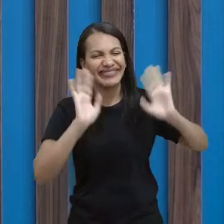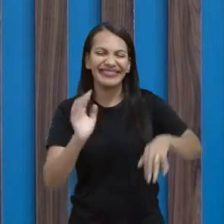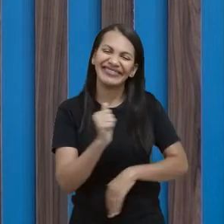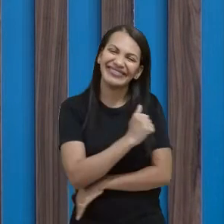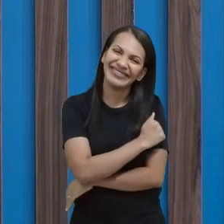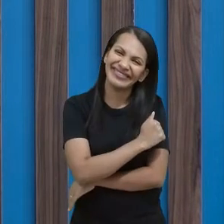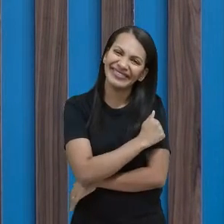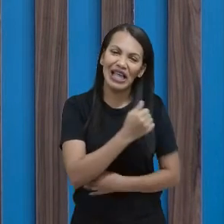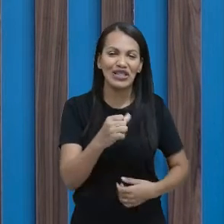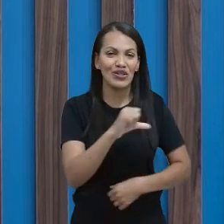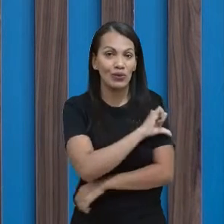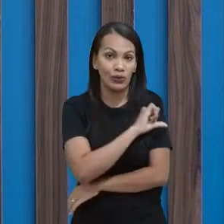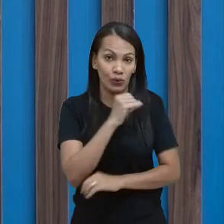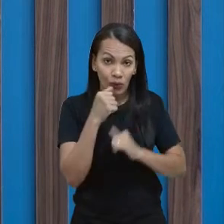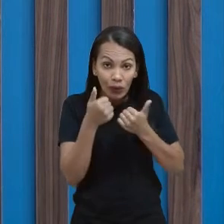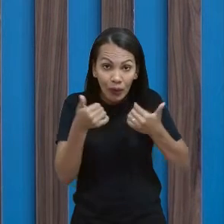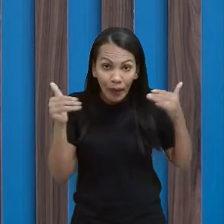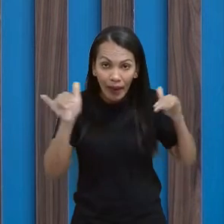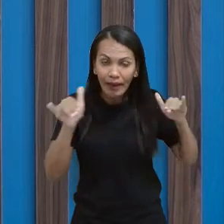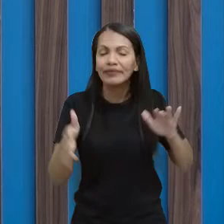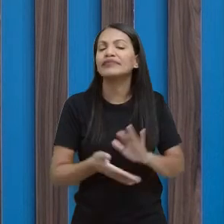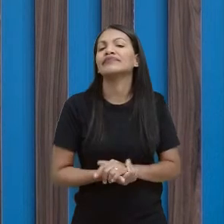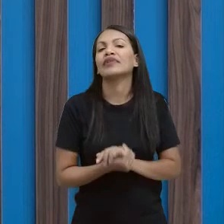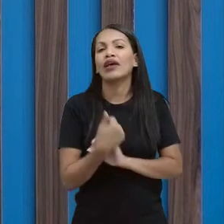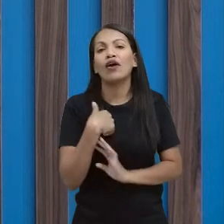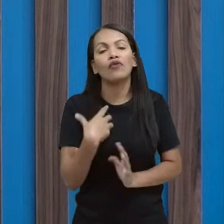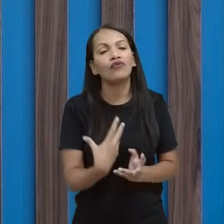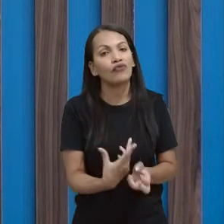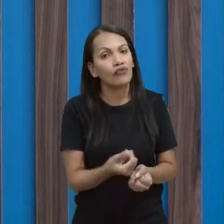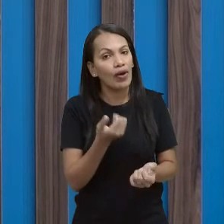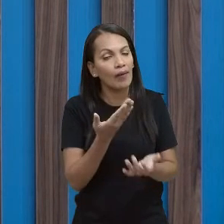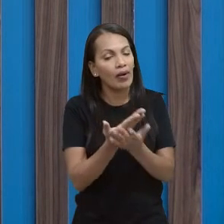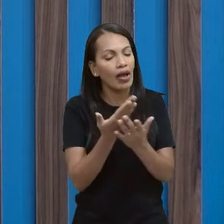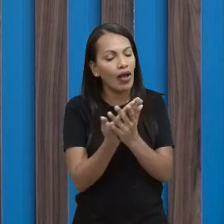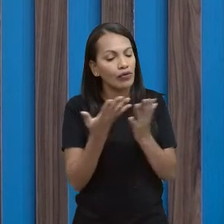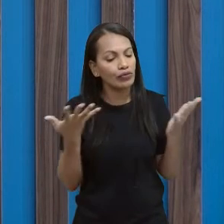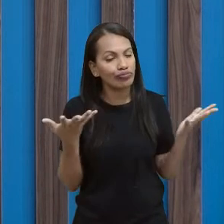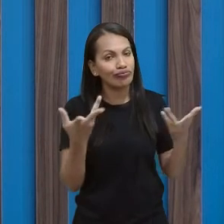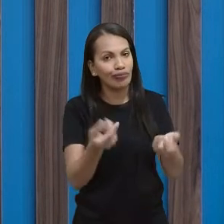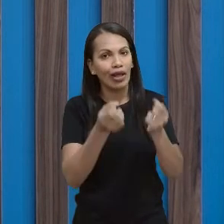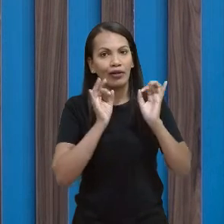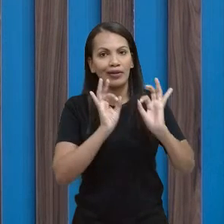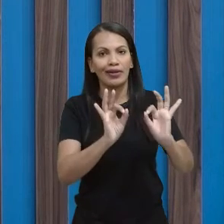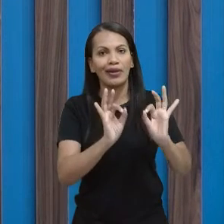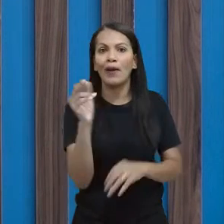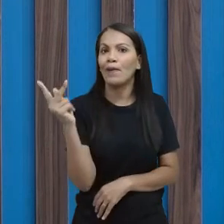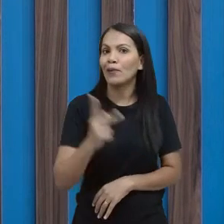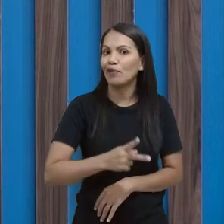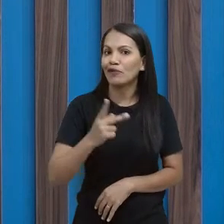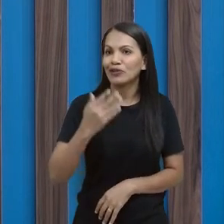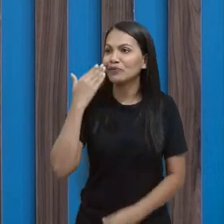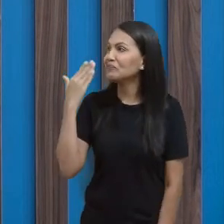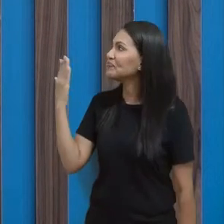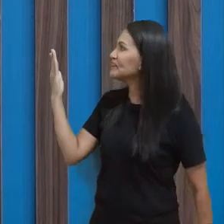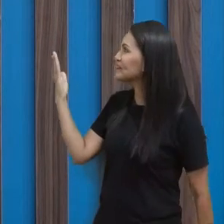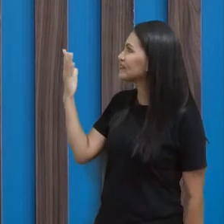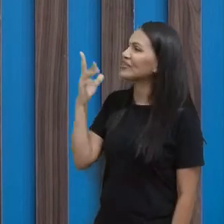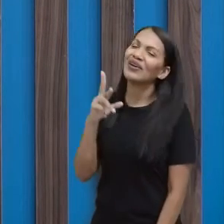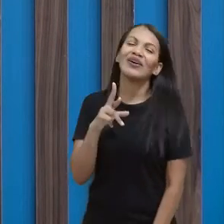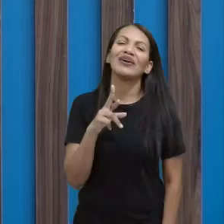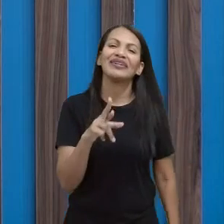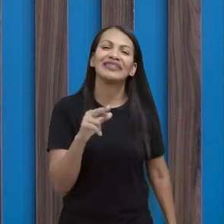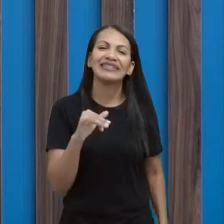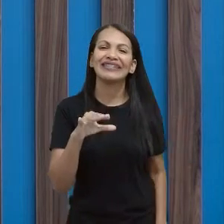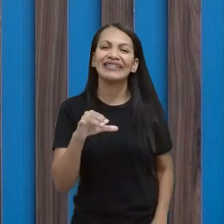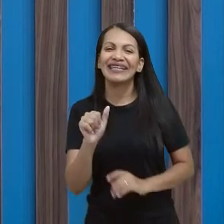queridinhas do 9º ano, tudo tranquilo? Vamos para mais uma aula show com Ricardinho Matemática, o jogador